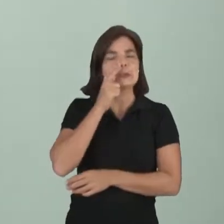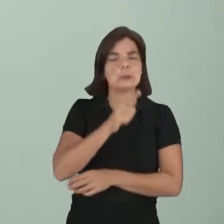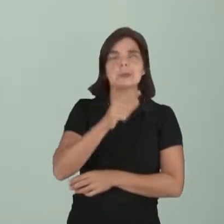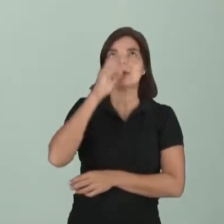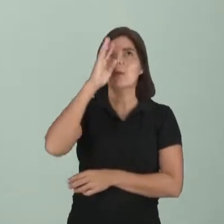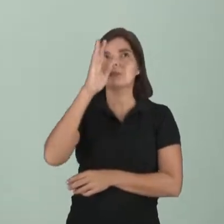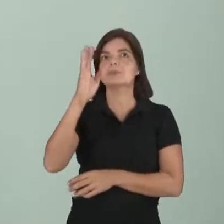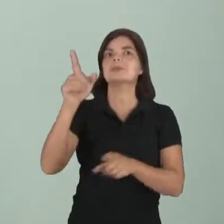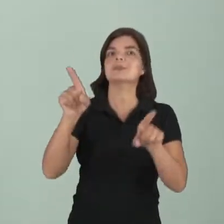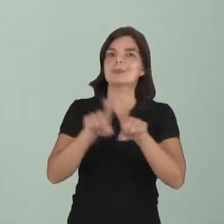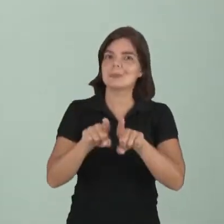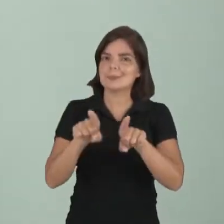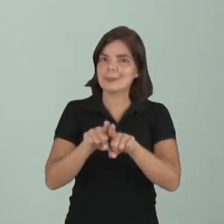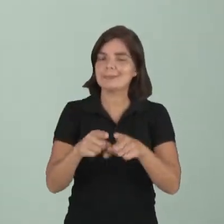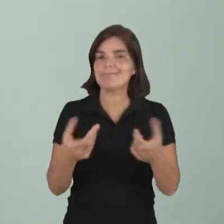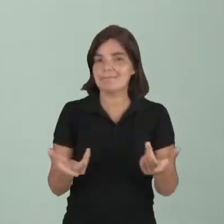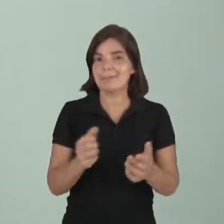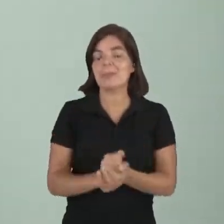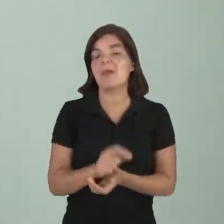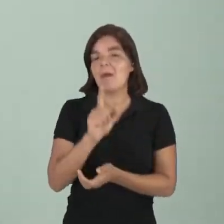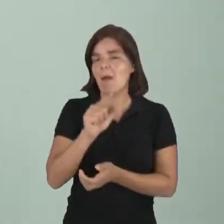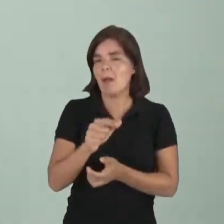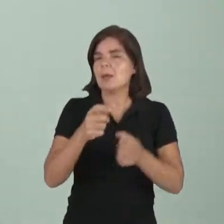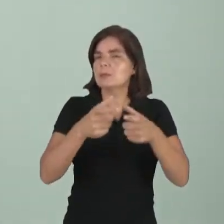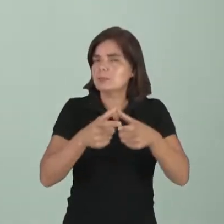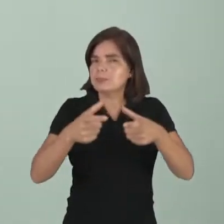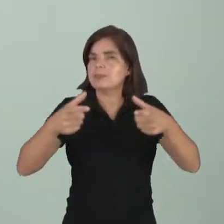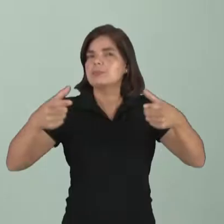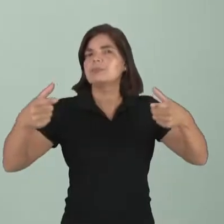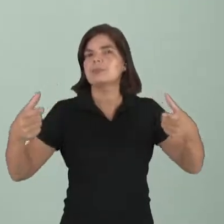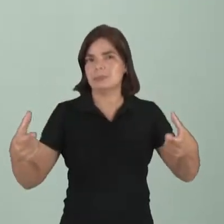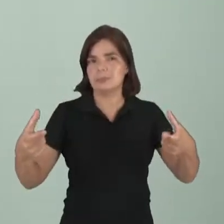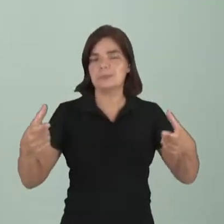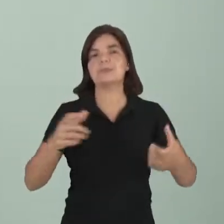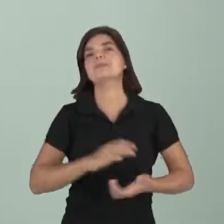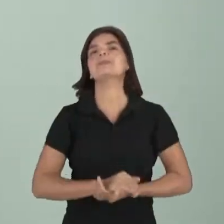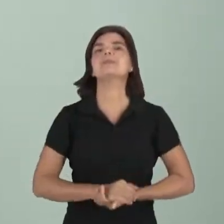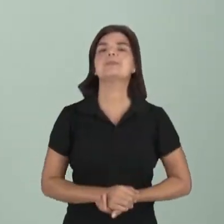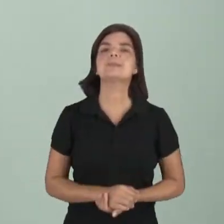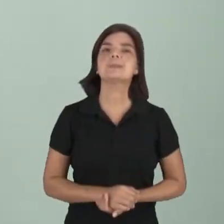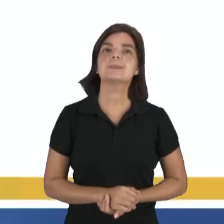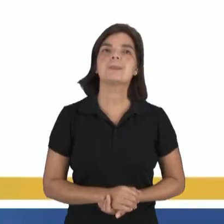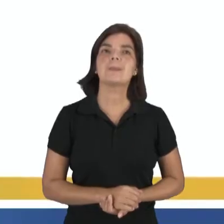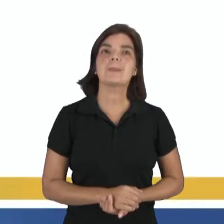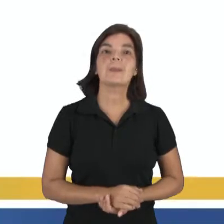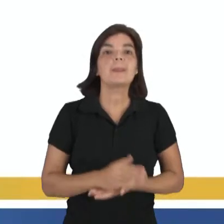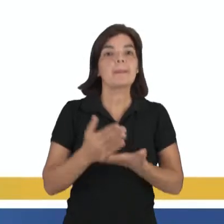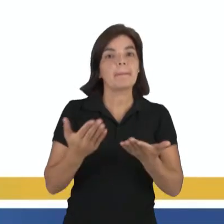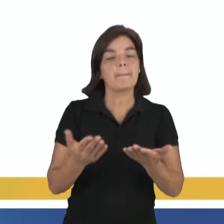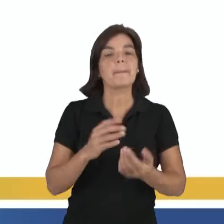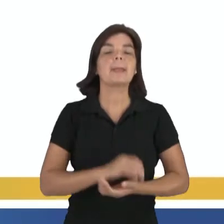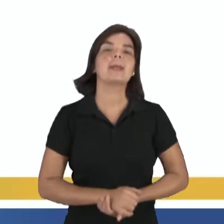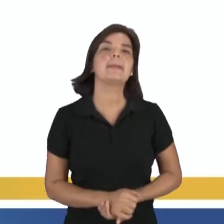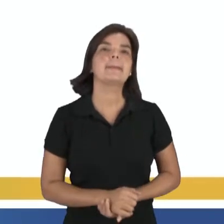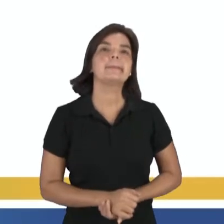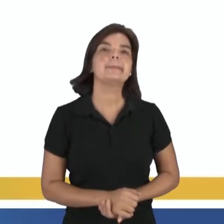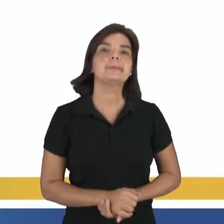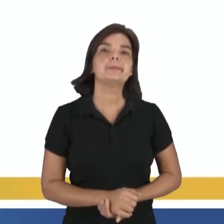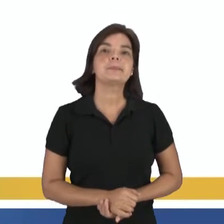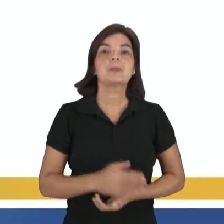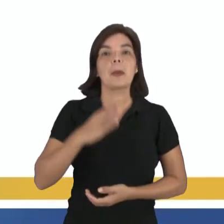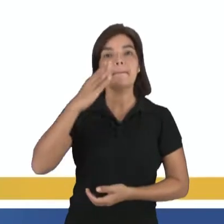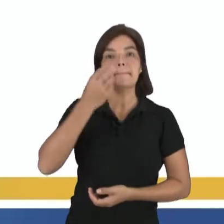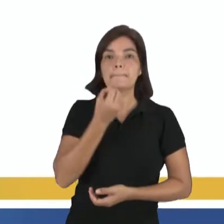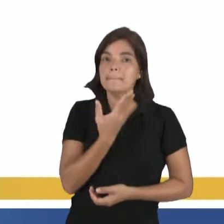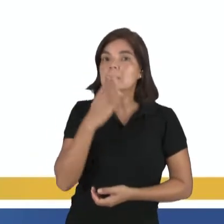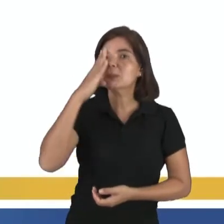nem imaginar, certo? Então, é um campo muito vasto e muito amplo. Mas vamos lá, continuando. Para